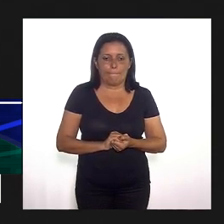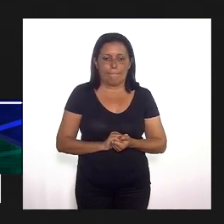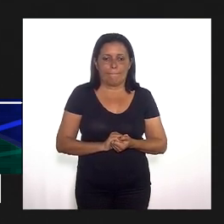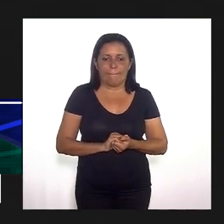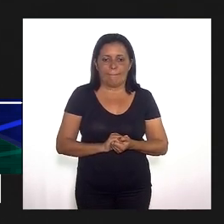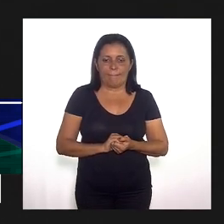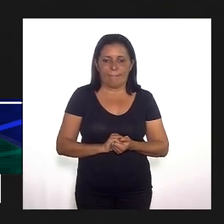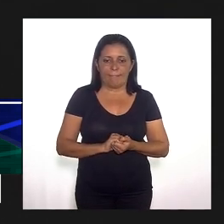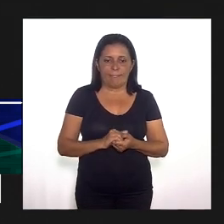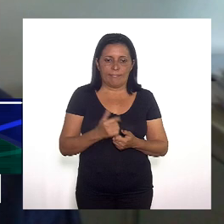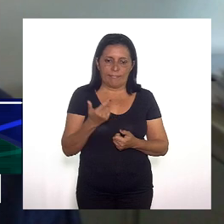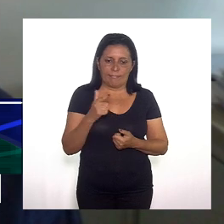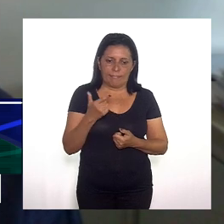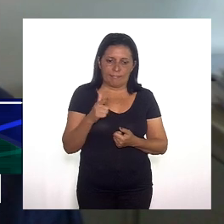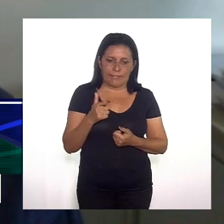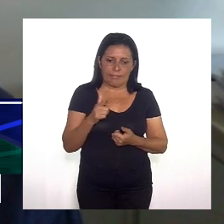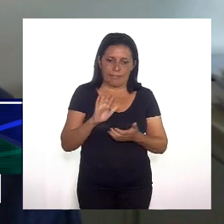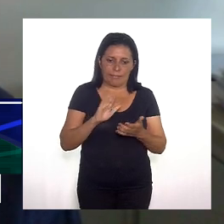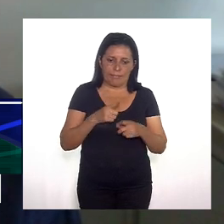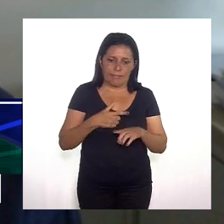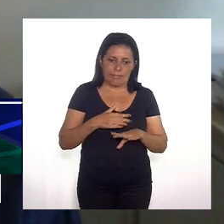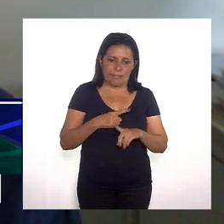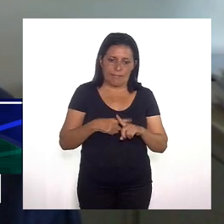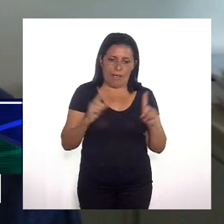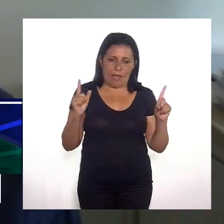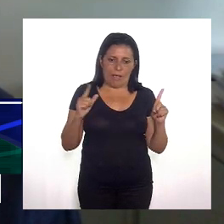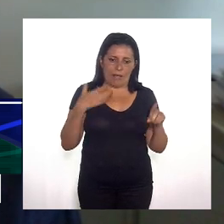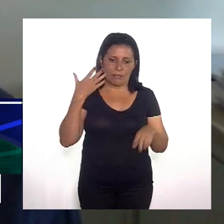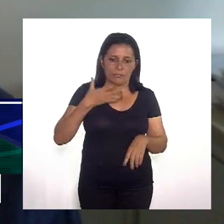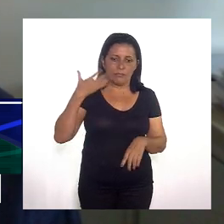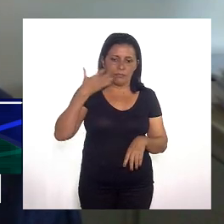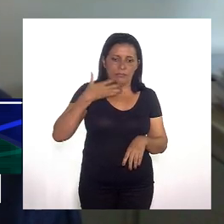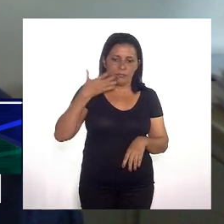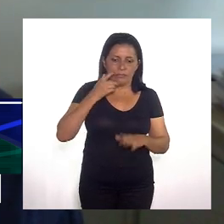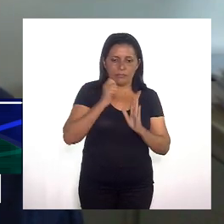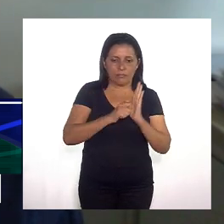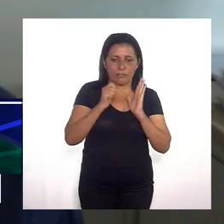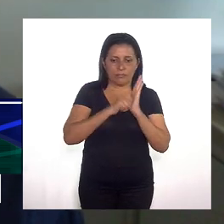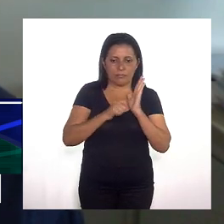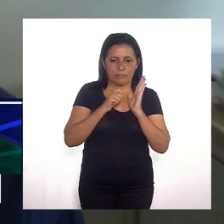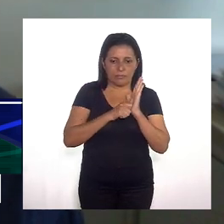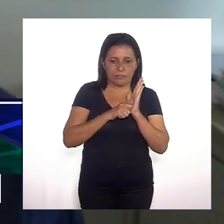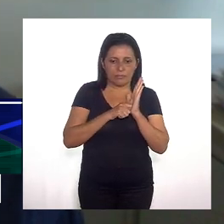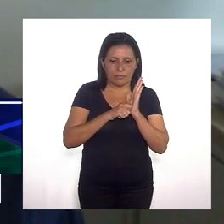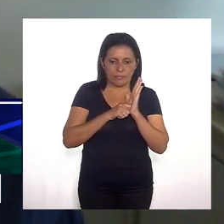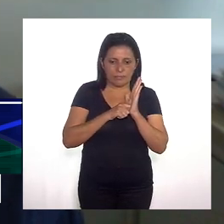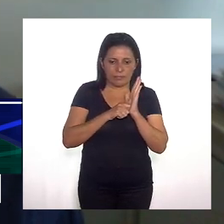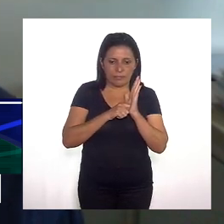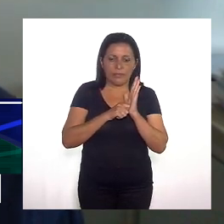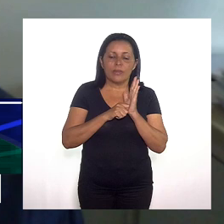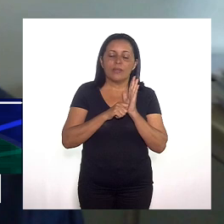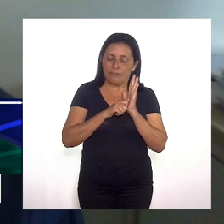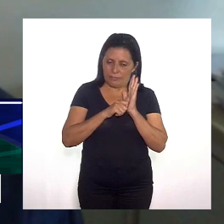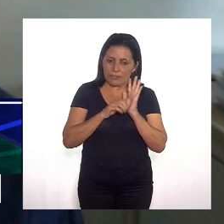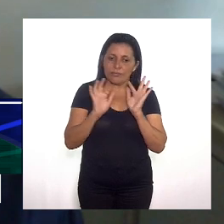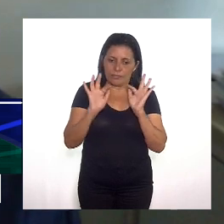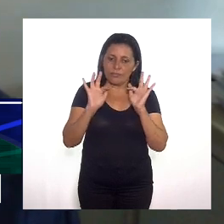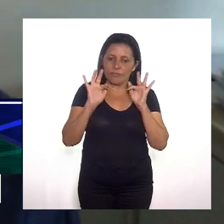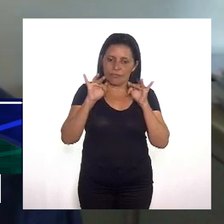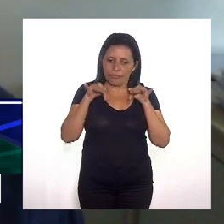Em não havendo mais oradores inscritos, dou por